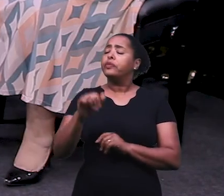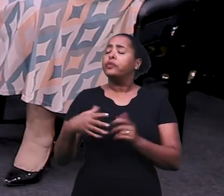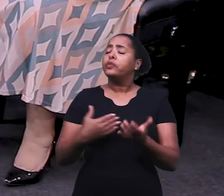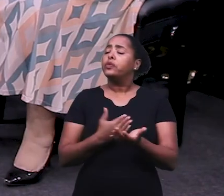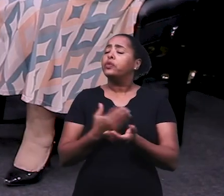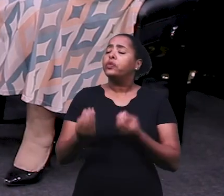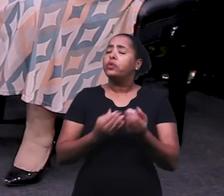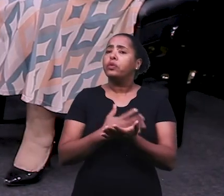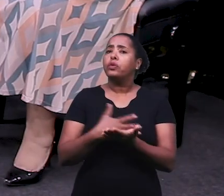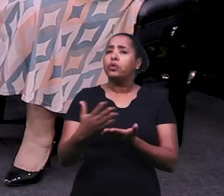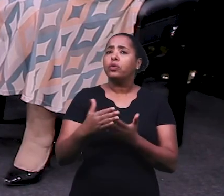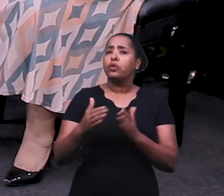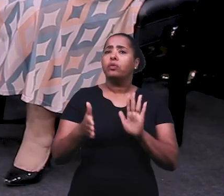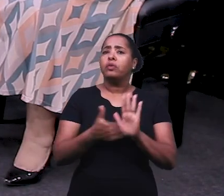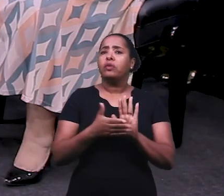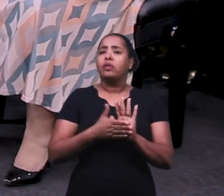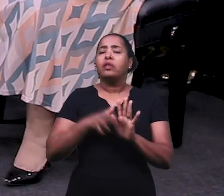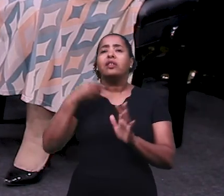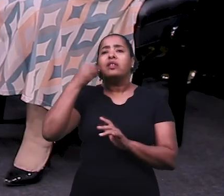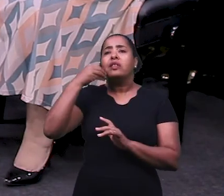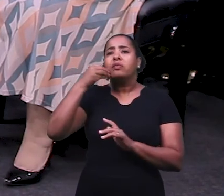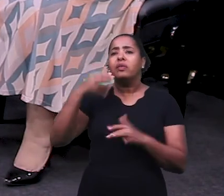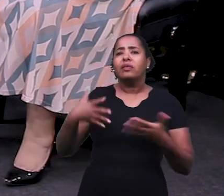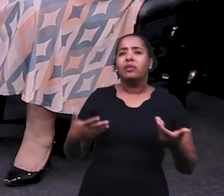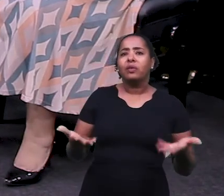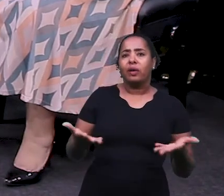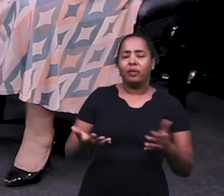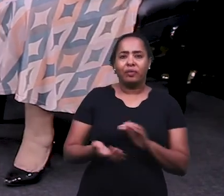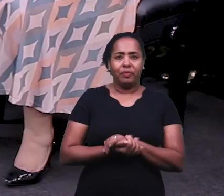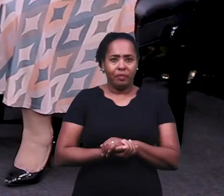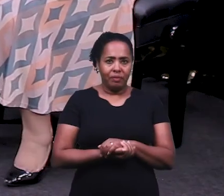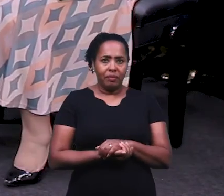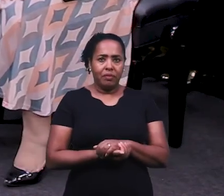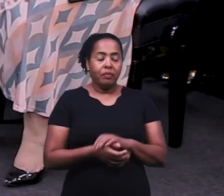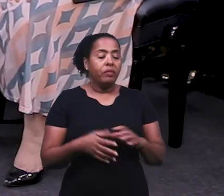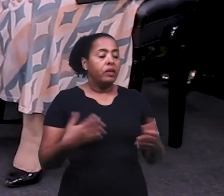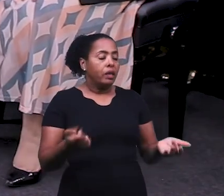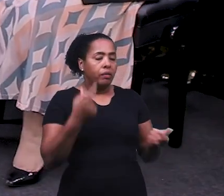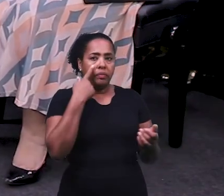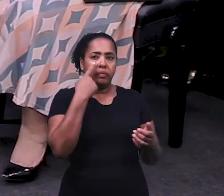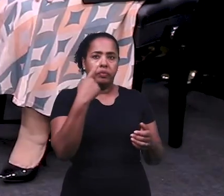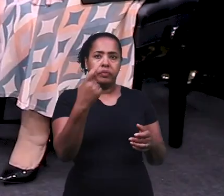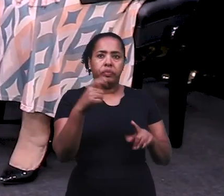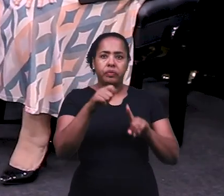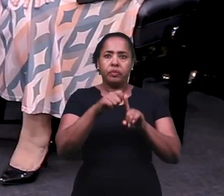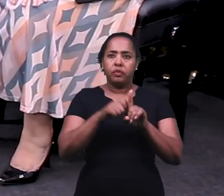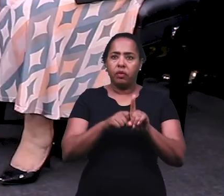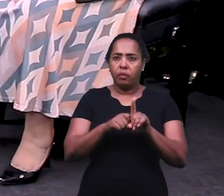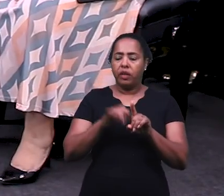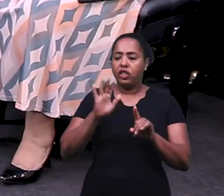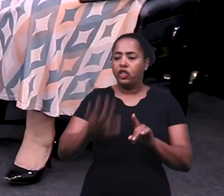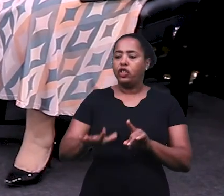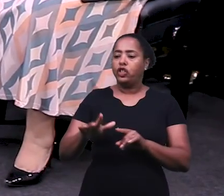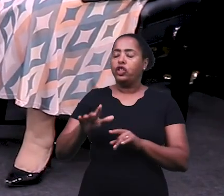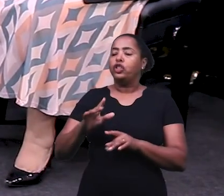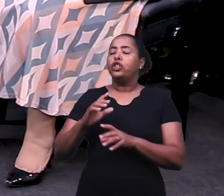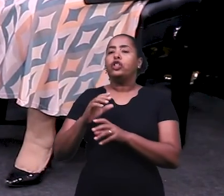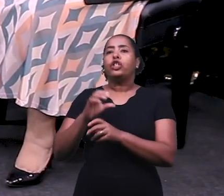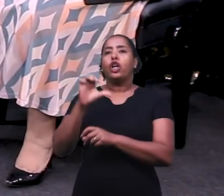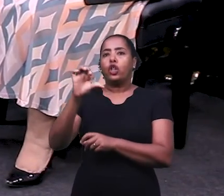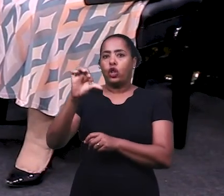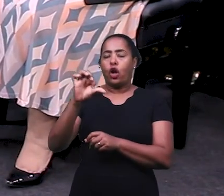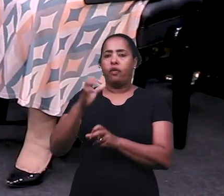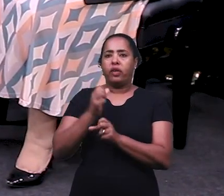aqui, como é que começou esse projeto, Jane? Qual a experiência desse projeto? Olha, é interessante que